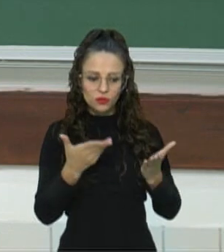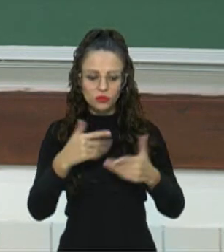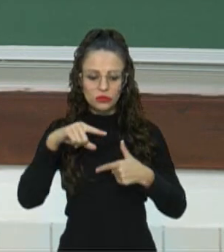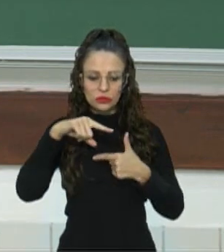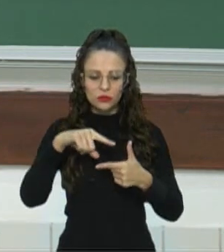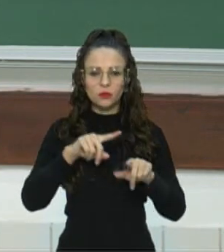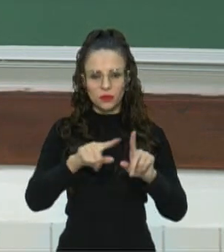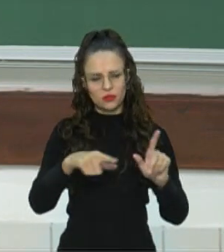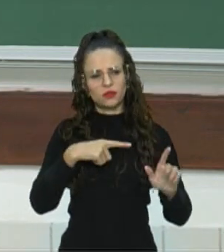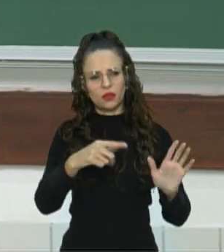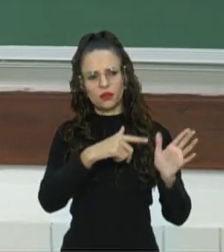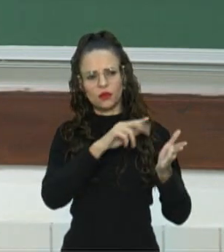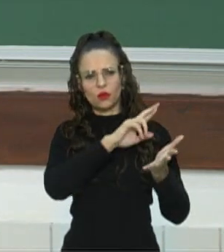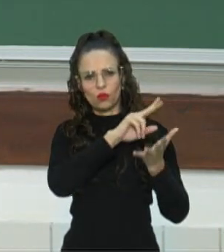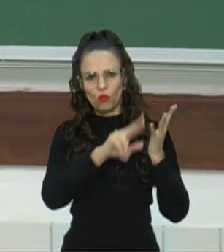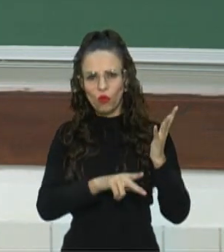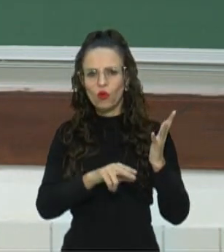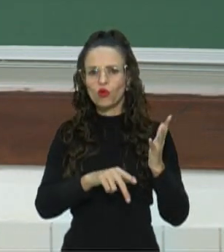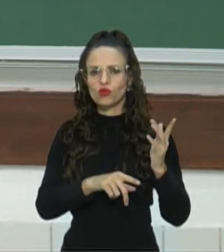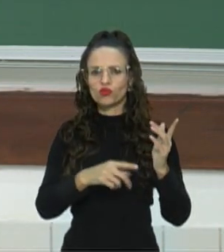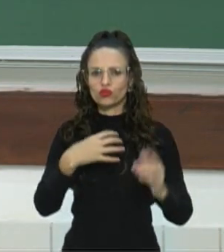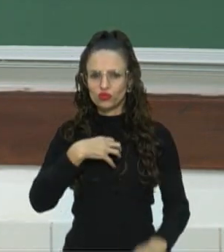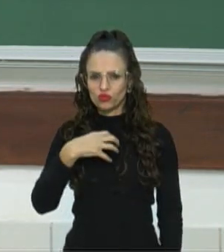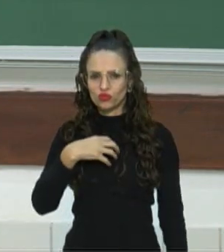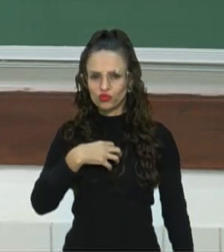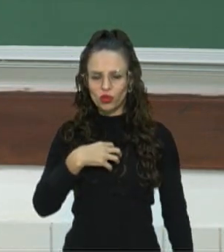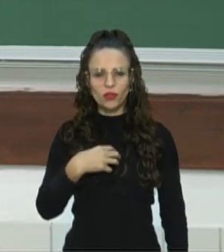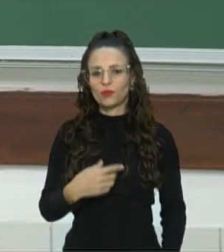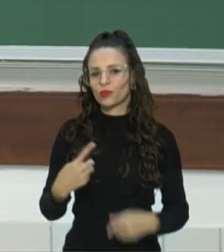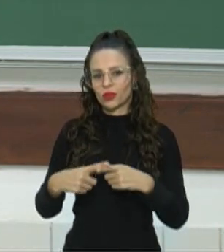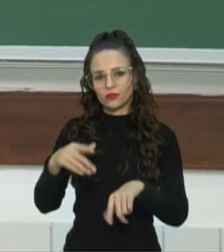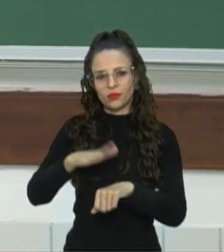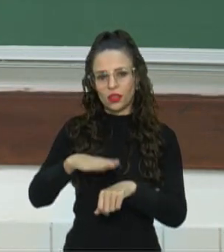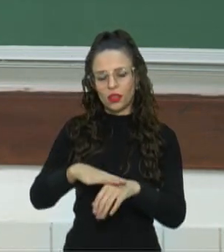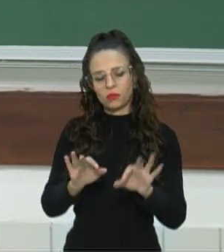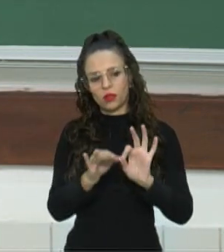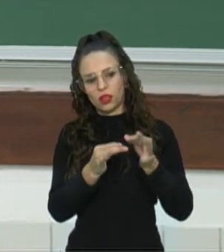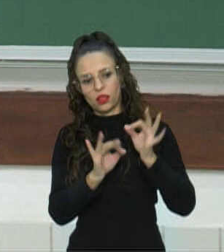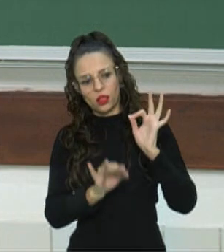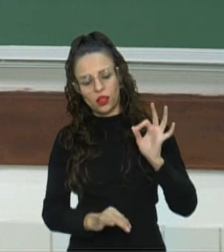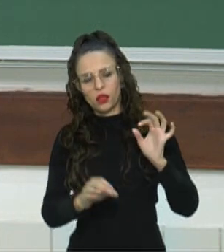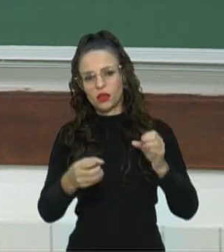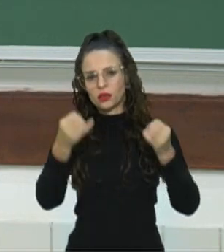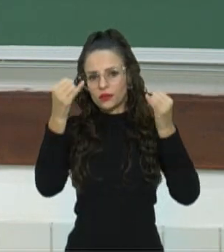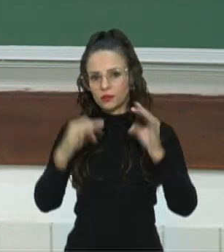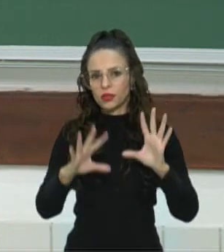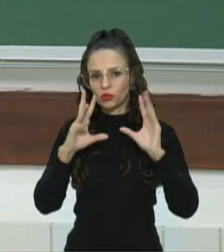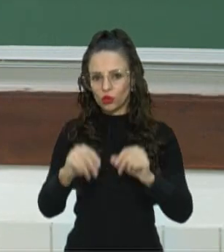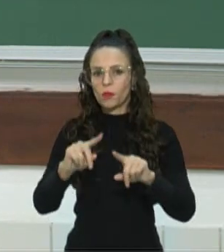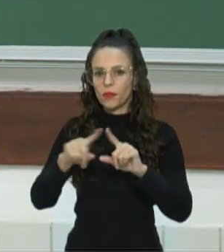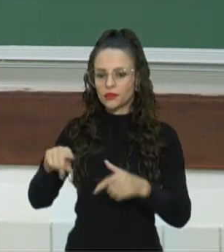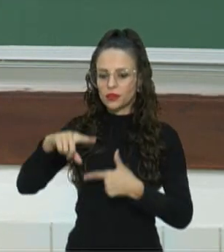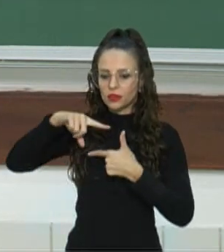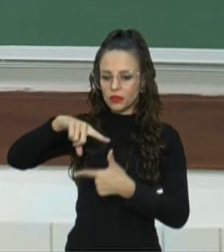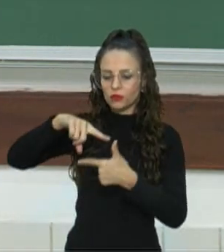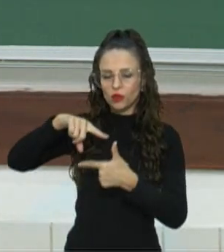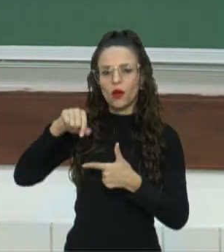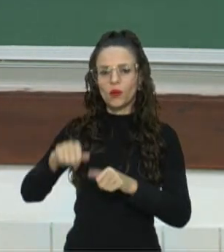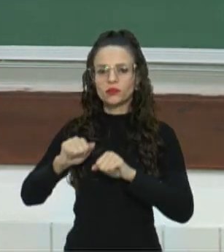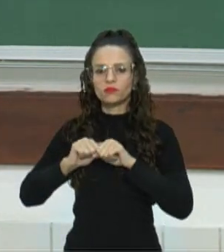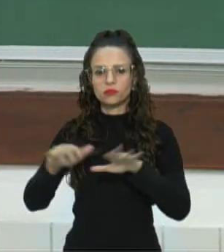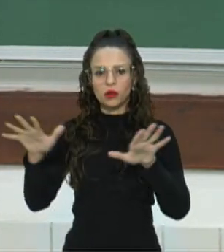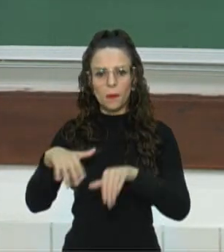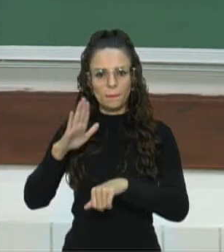estilo tradicional, né? Estamos não daria tempo de toda a aula para nós colocarmos todos os estilos, né? Mas o estilo tradicional, que é o mais difundido, que nós